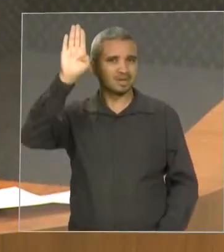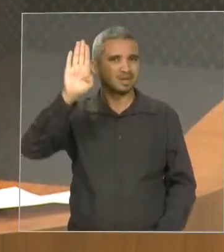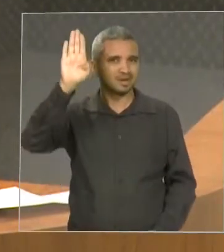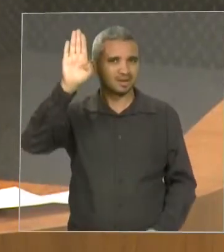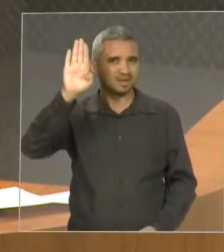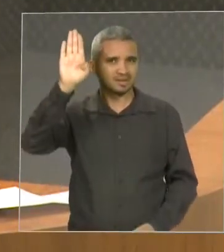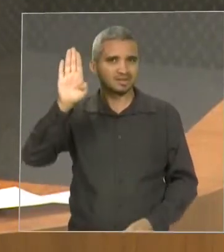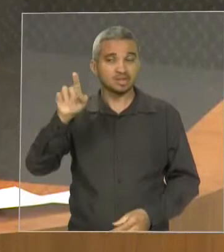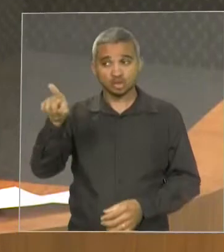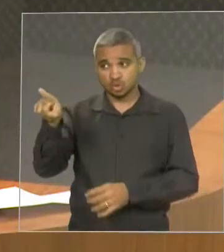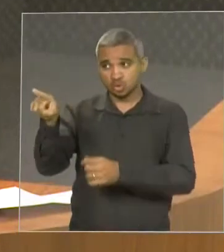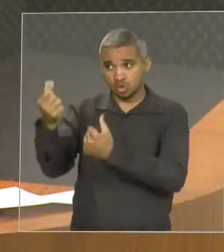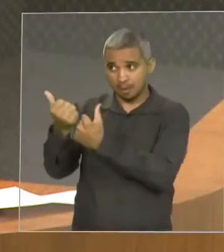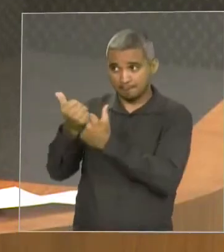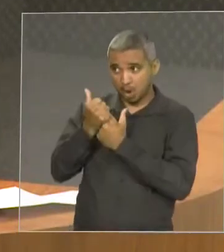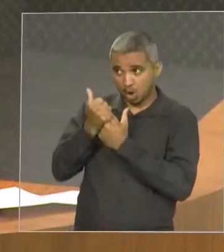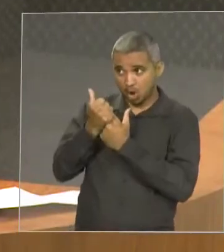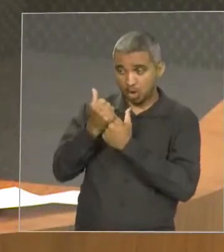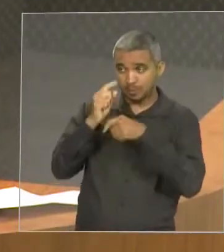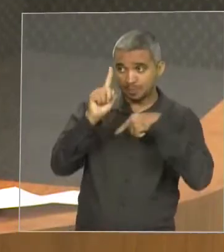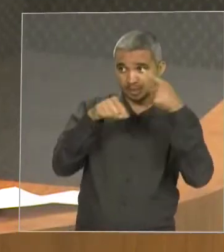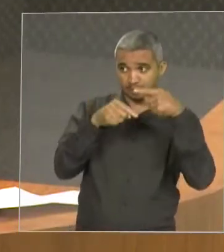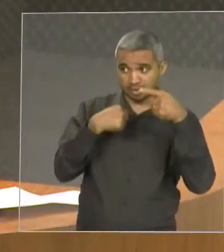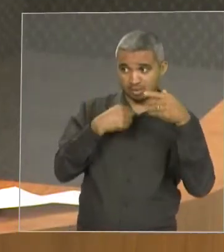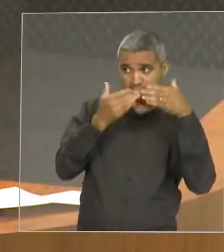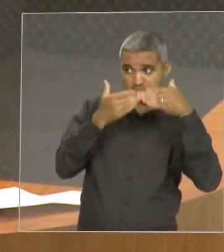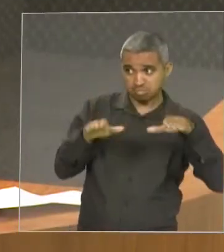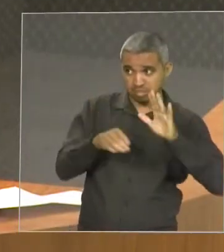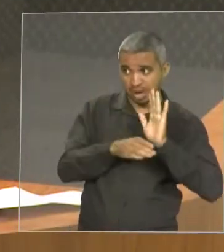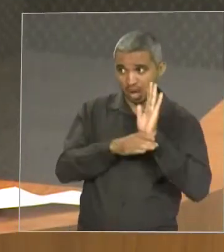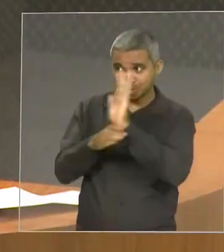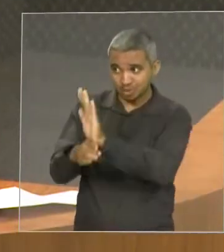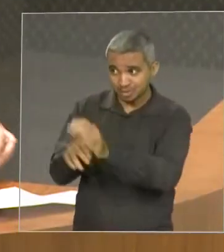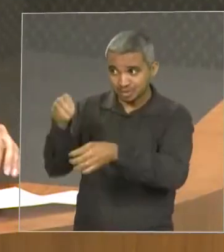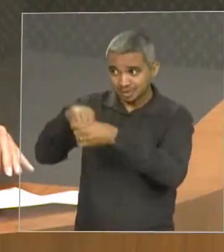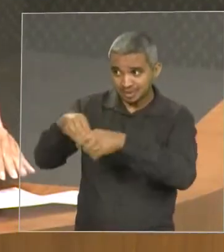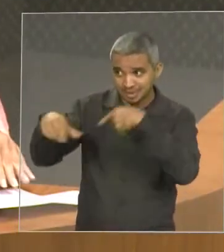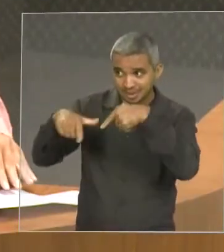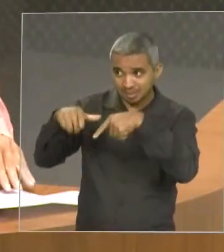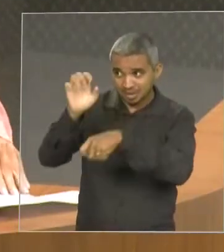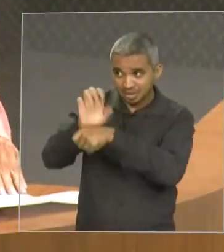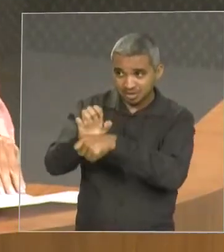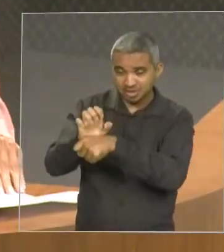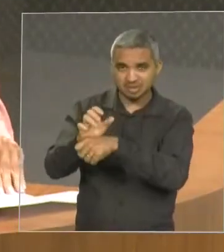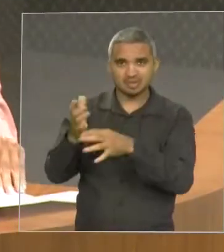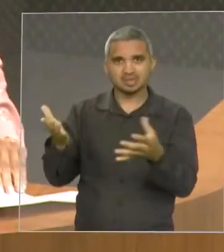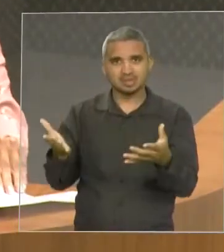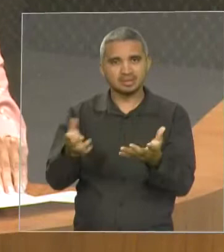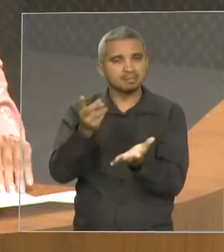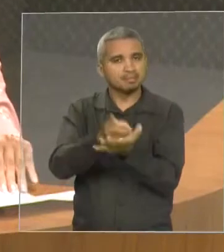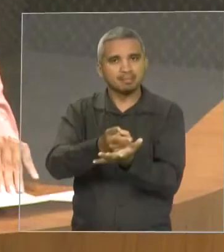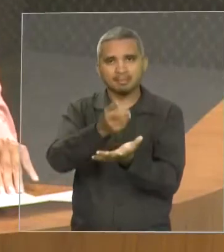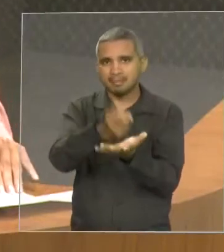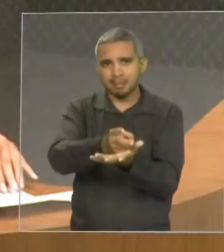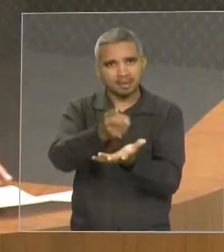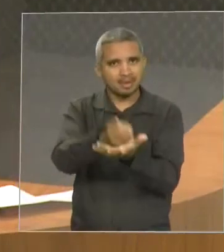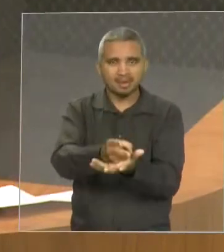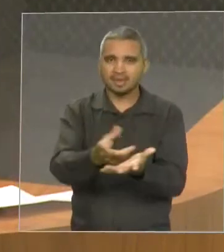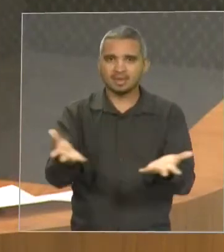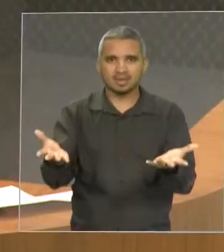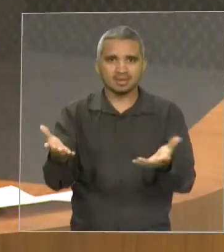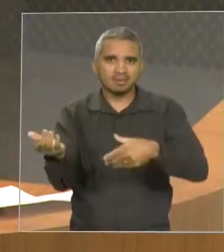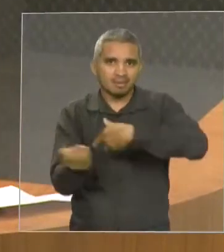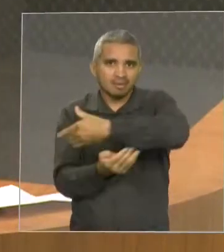me apoia que eu lhe dou um cargo no governo. Agora, continua essa